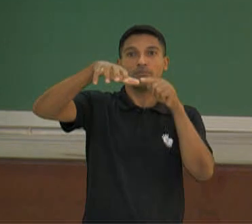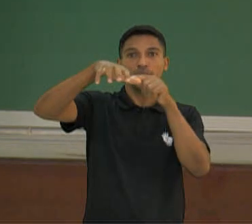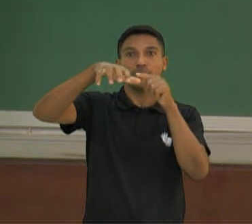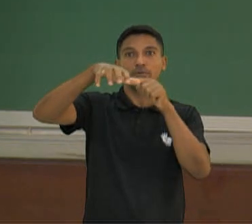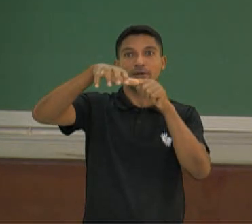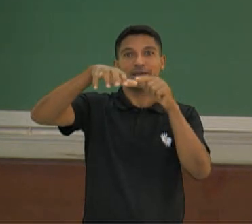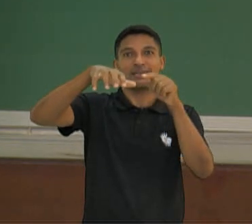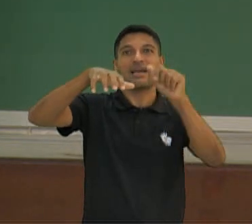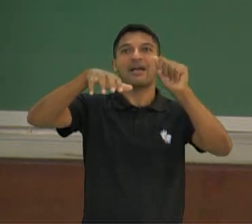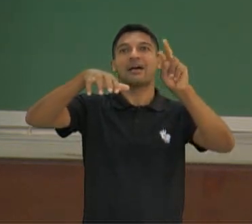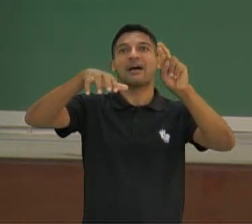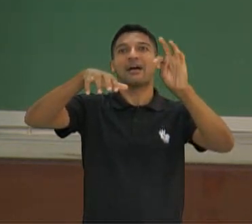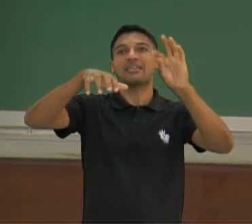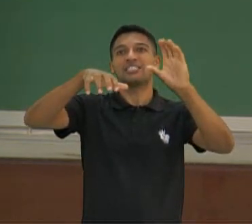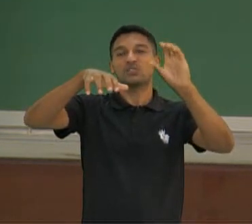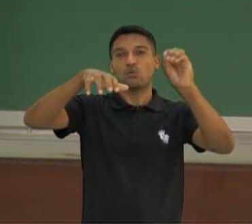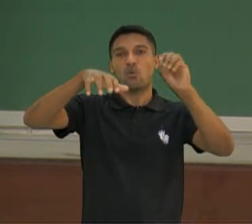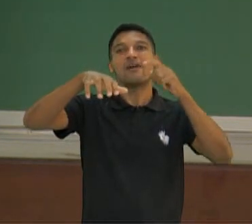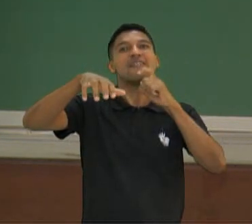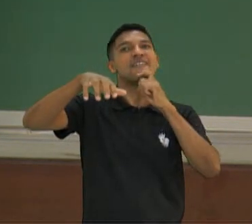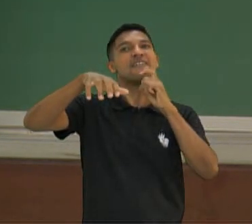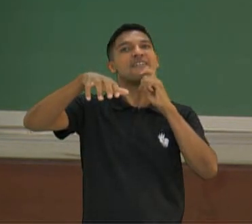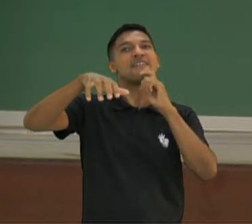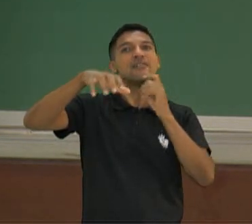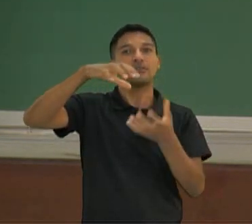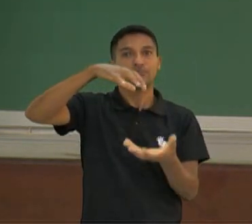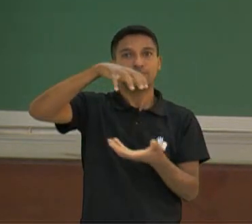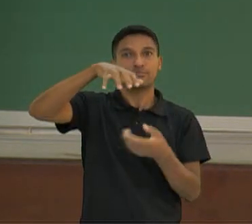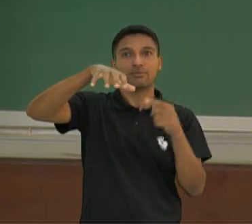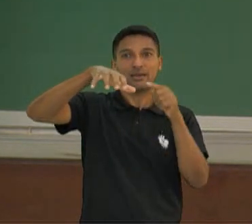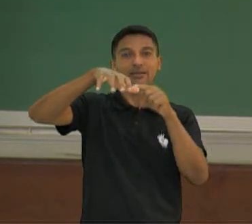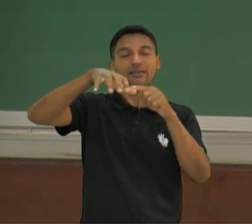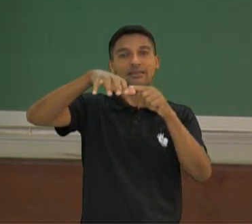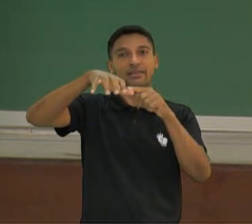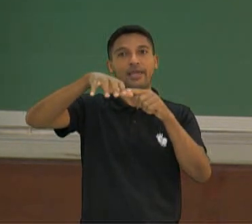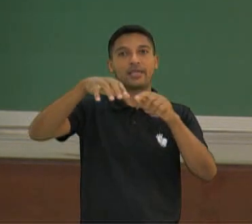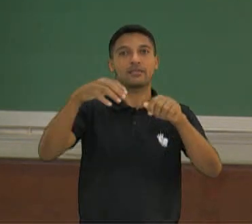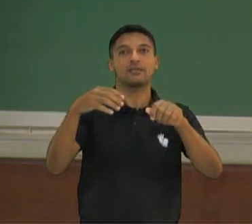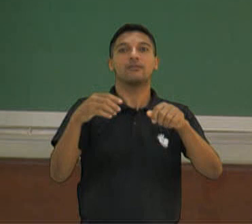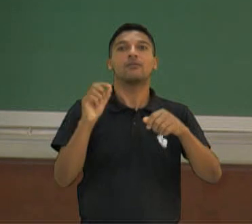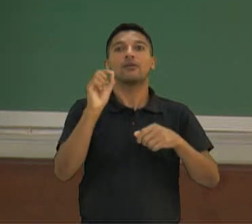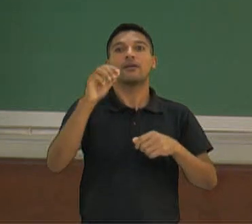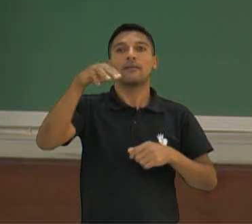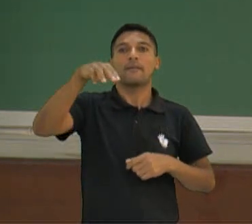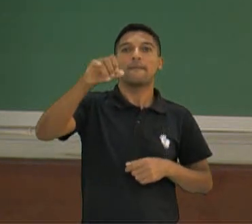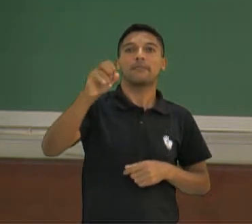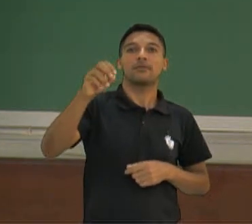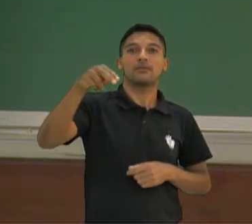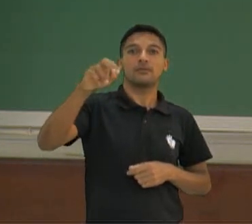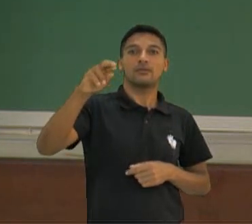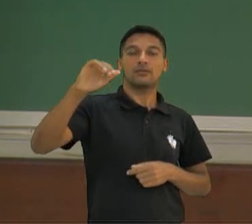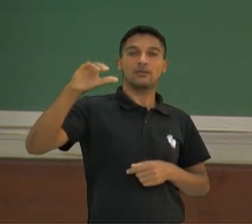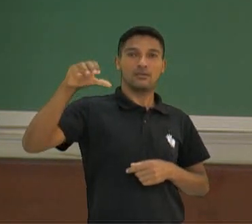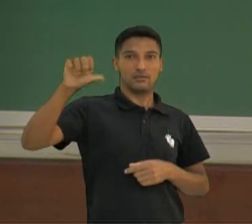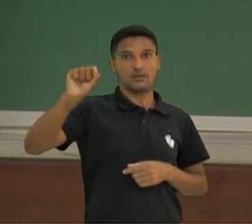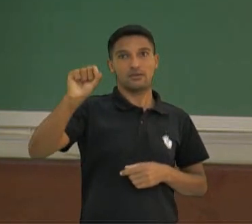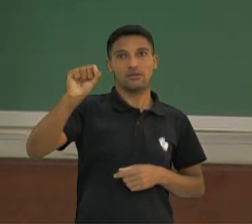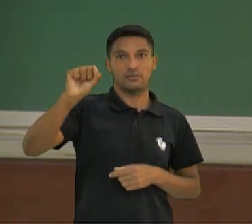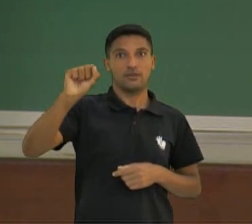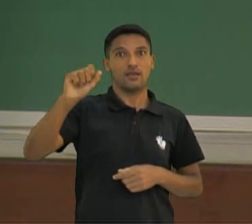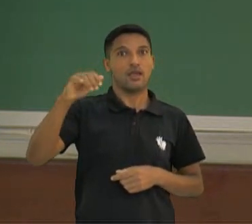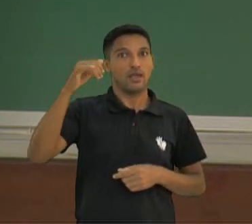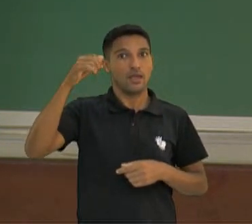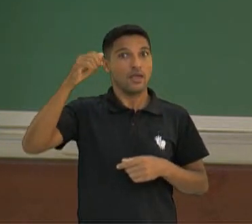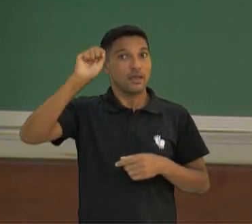explorada. Temos reservas de alguns minerais ali e está em disputa aí entre os Estados Unidos, a Europa, os russos,